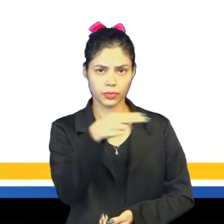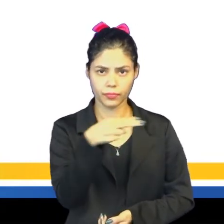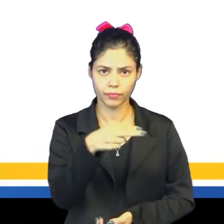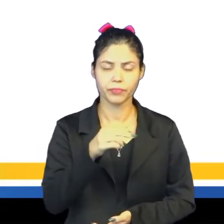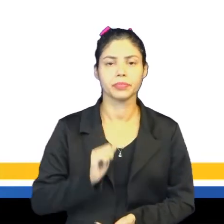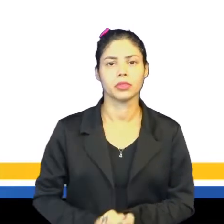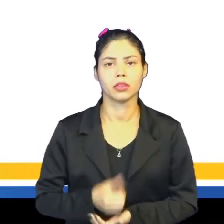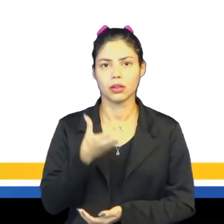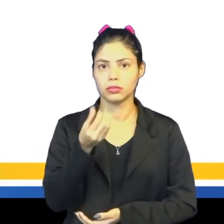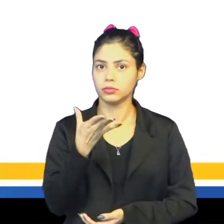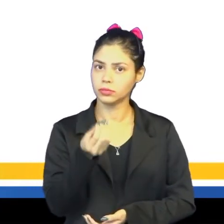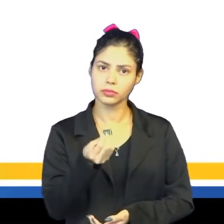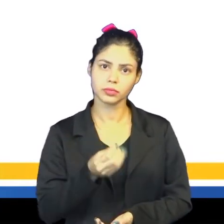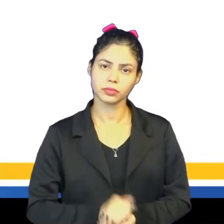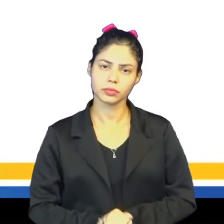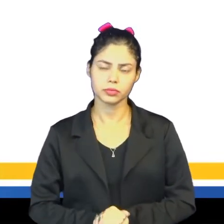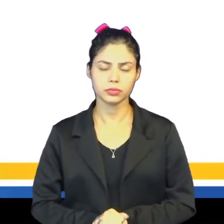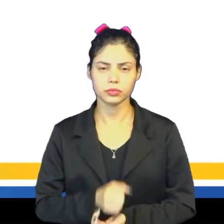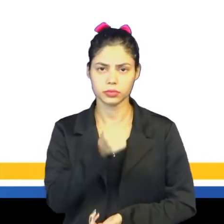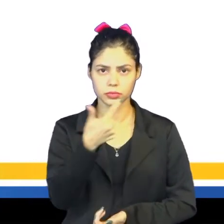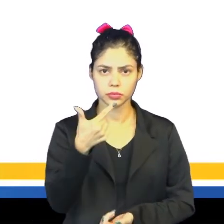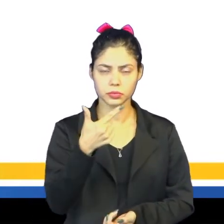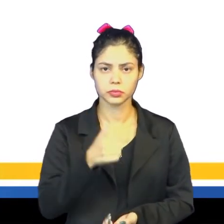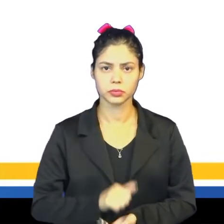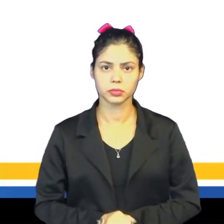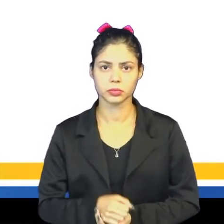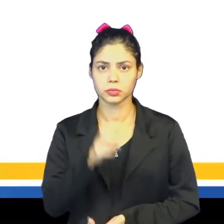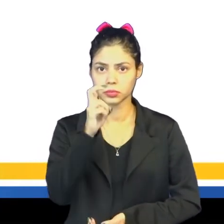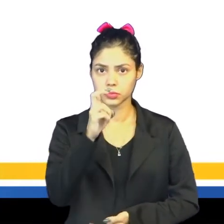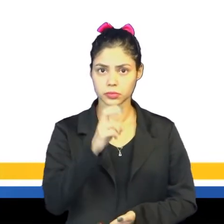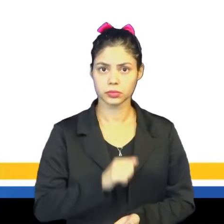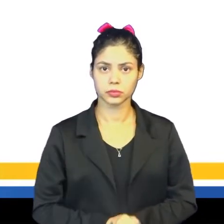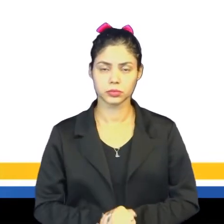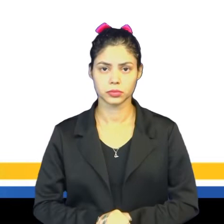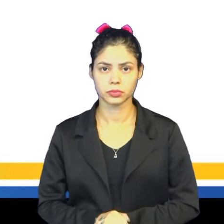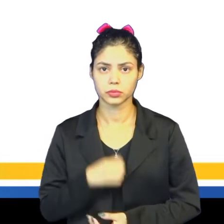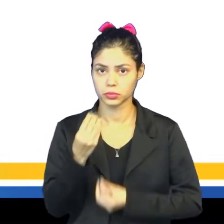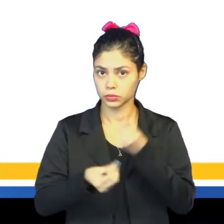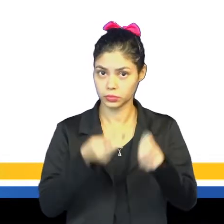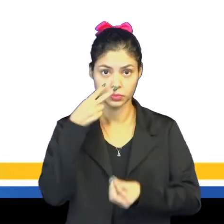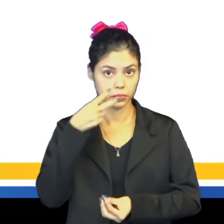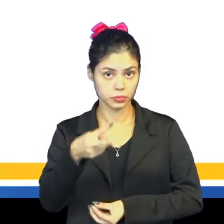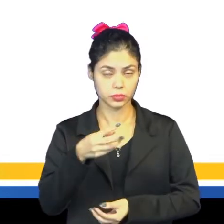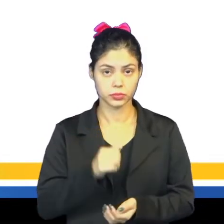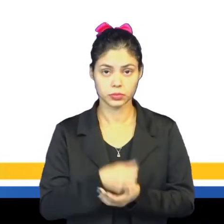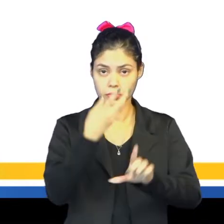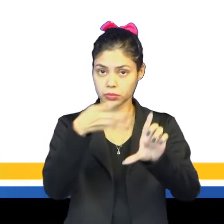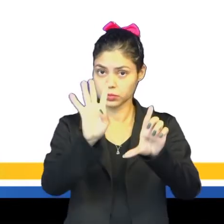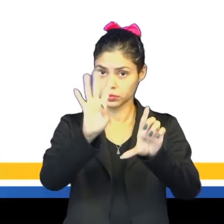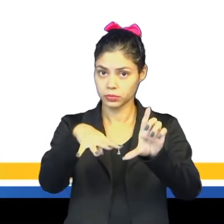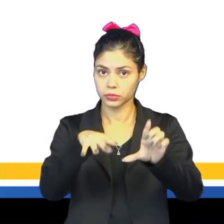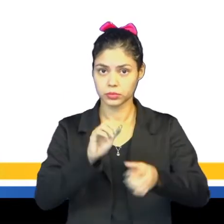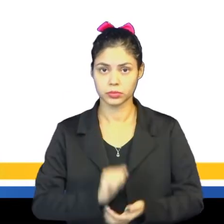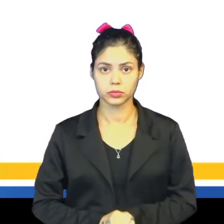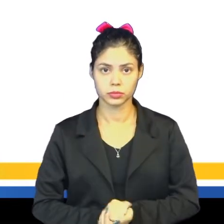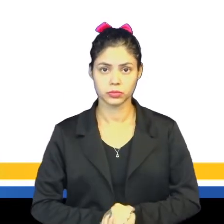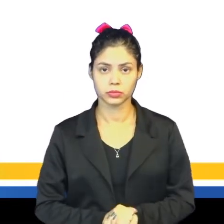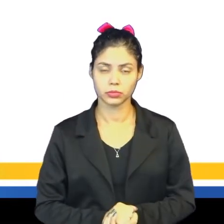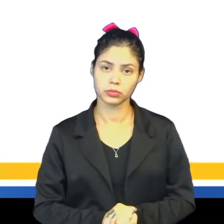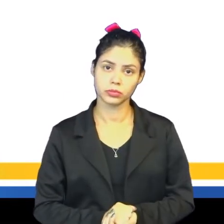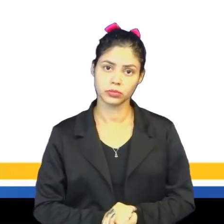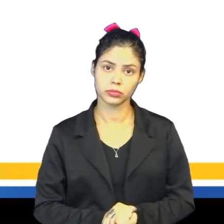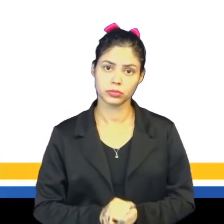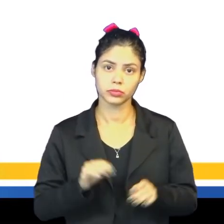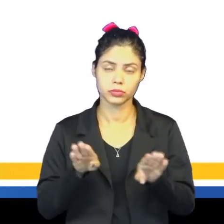a 60 dividido para 12. X é igual a 5. Como vimos na tabela do exemplo,